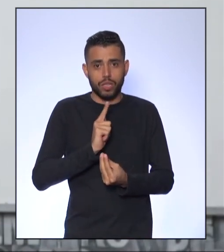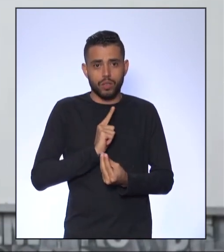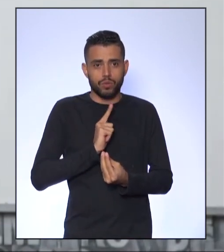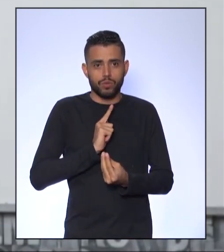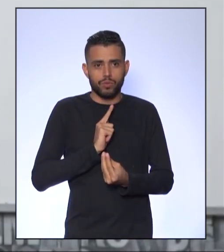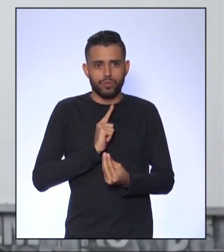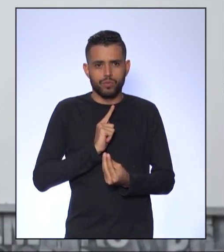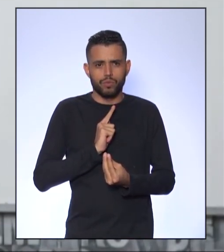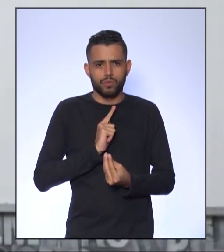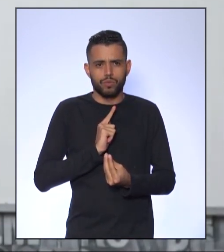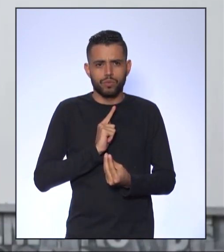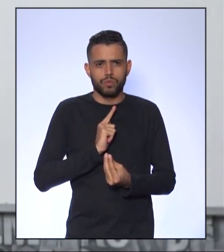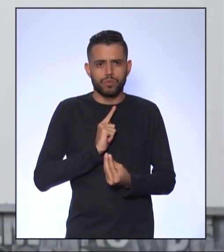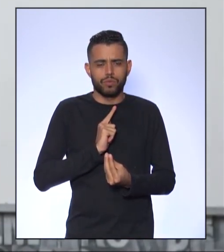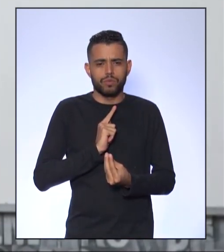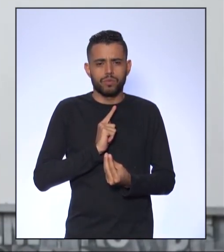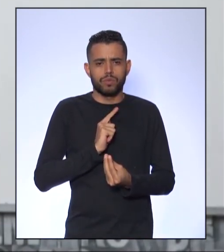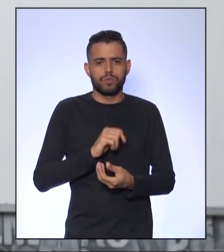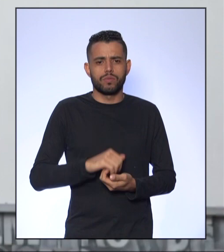atividades,